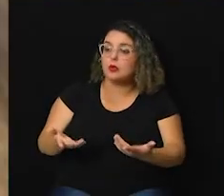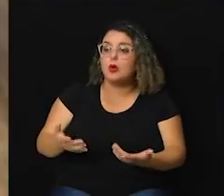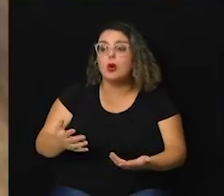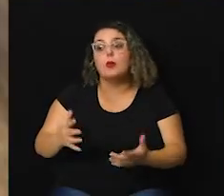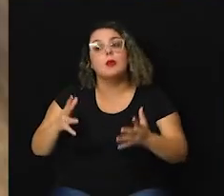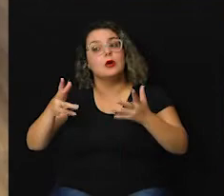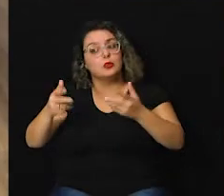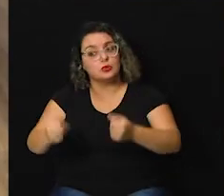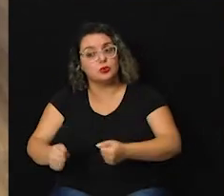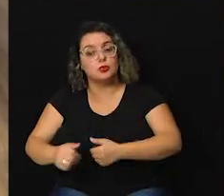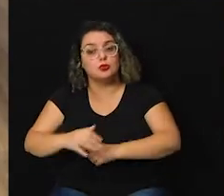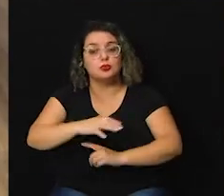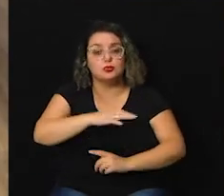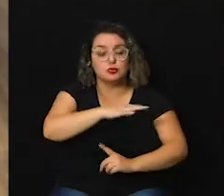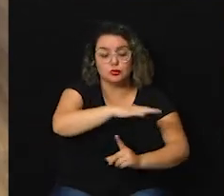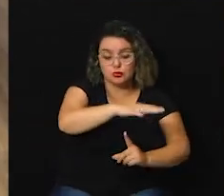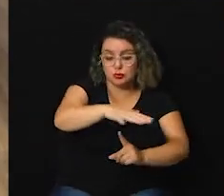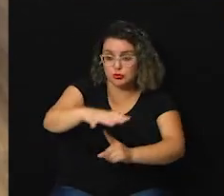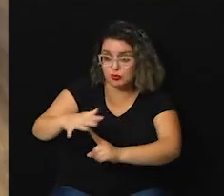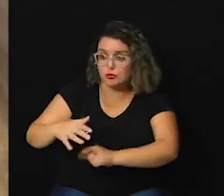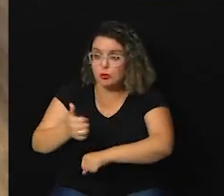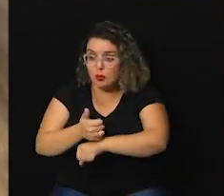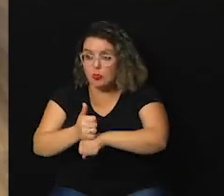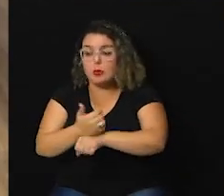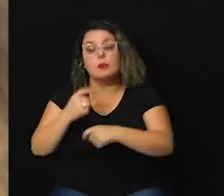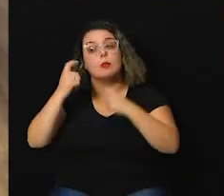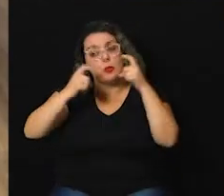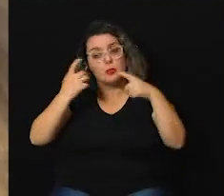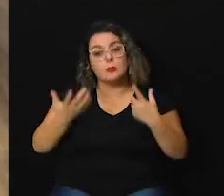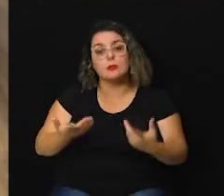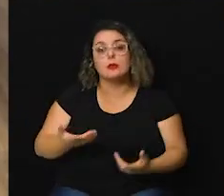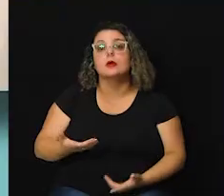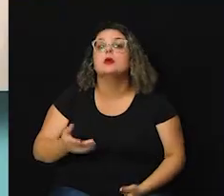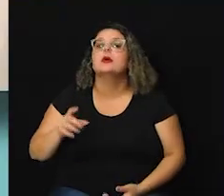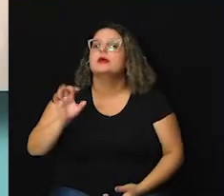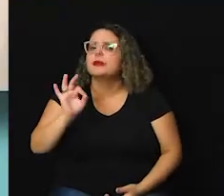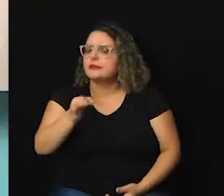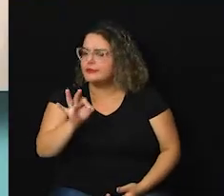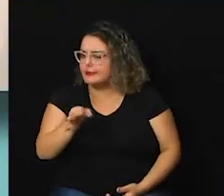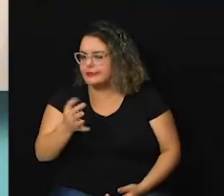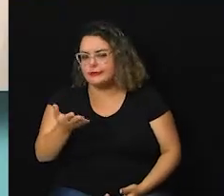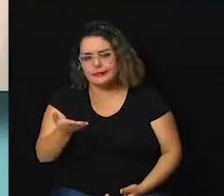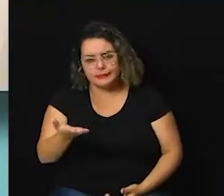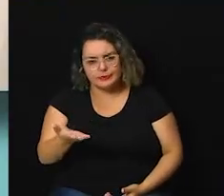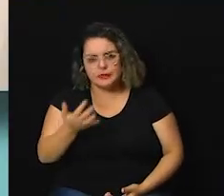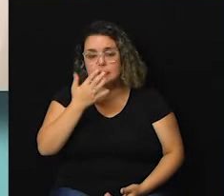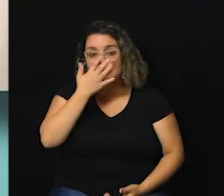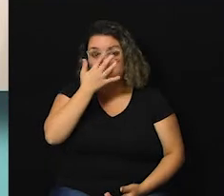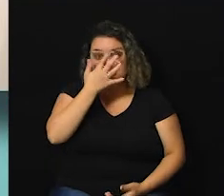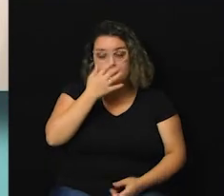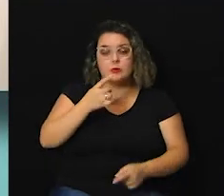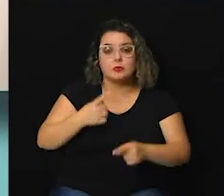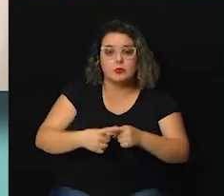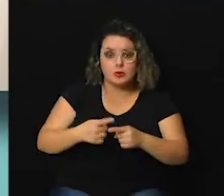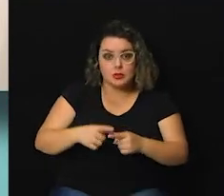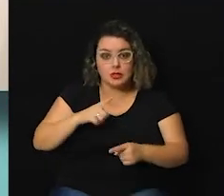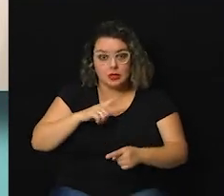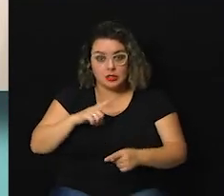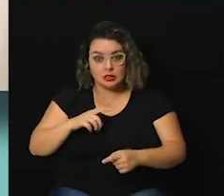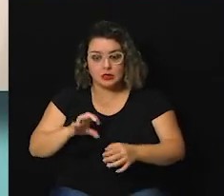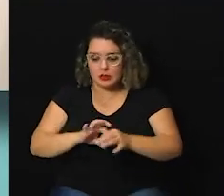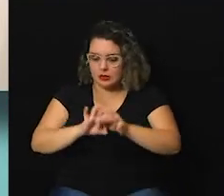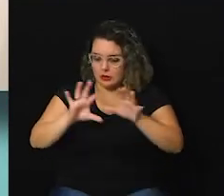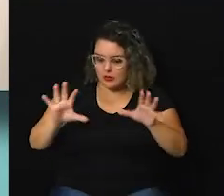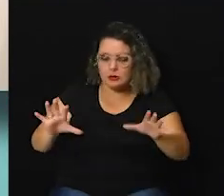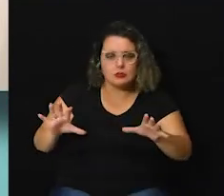que, para os ambientalistas, é alvo de mais uma preocupação, né? Com certeza, porque você tem hoje a